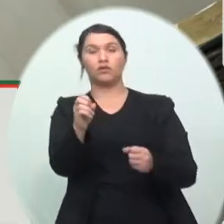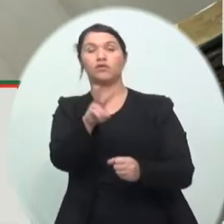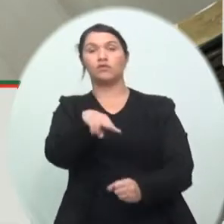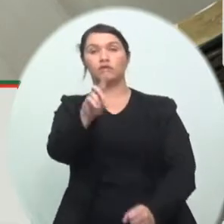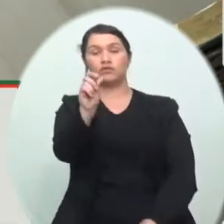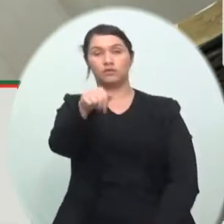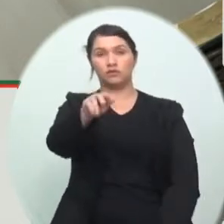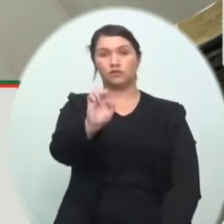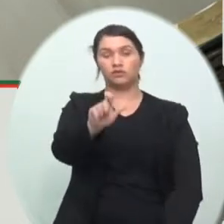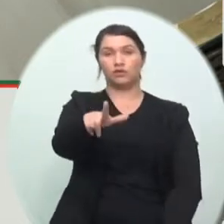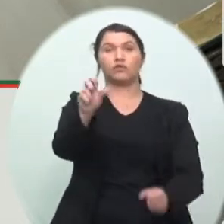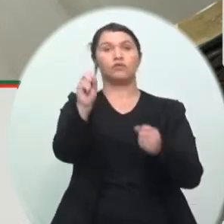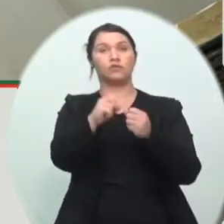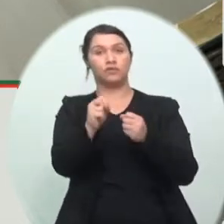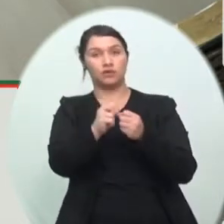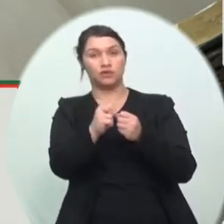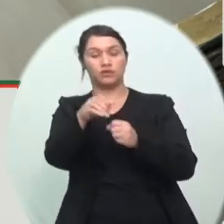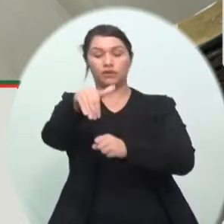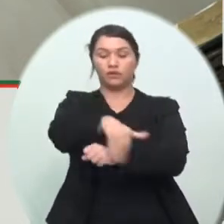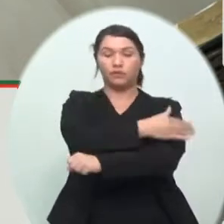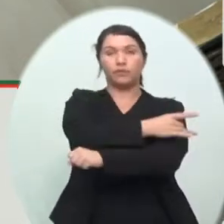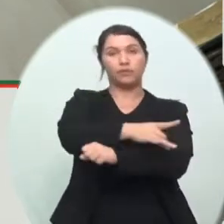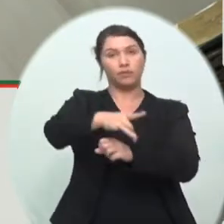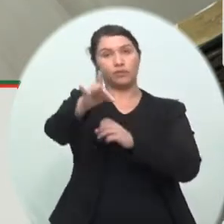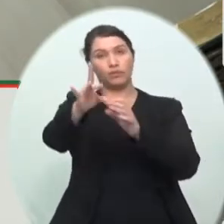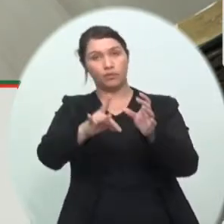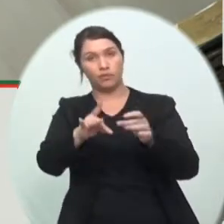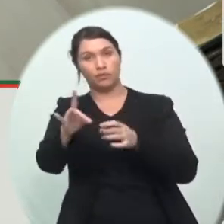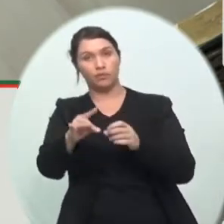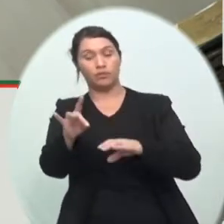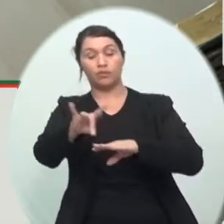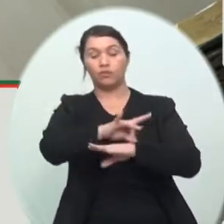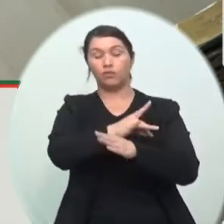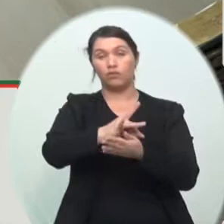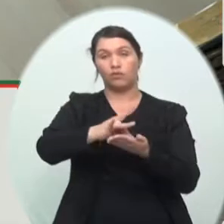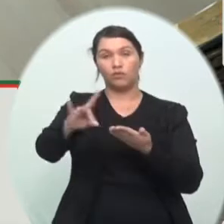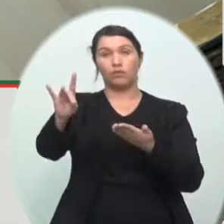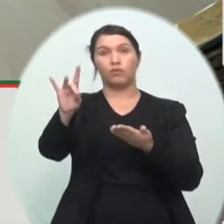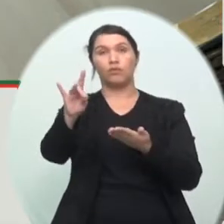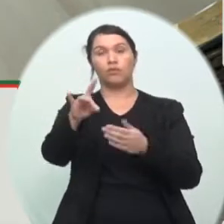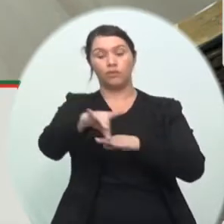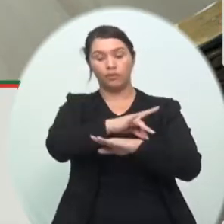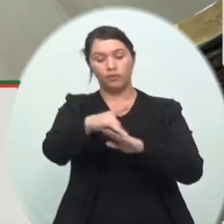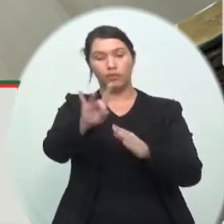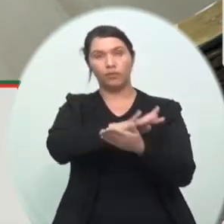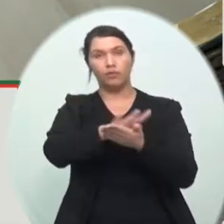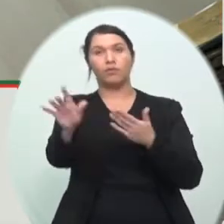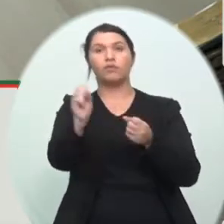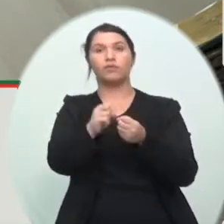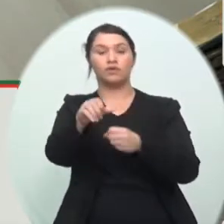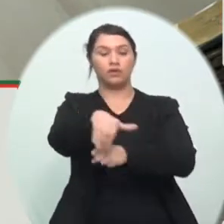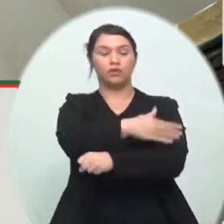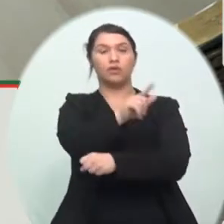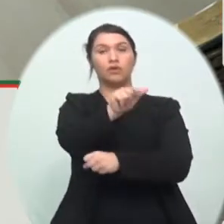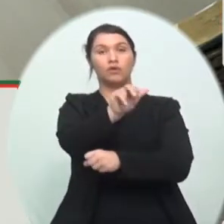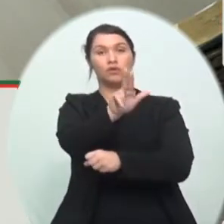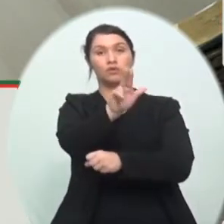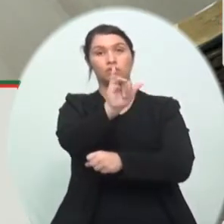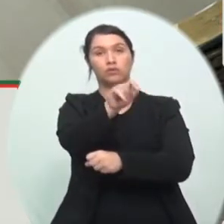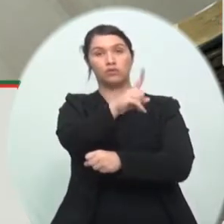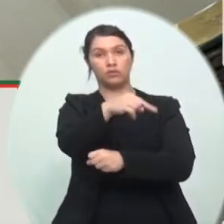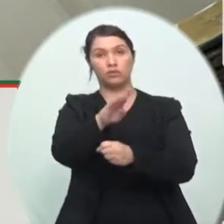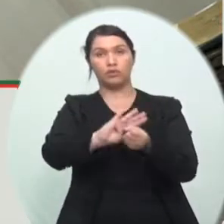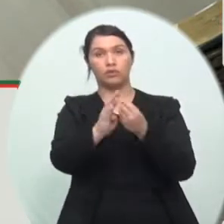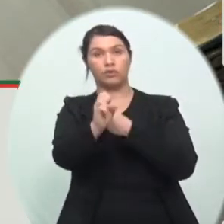Daniel Cipriano, assunto patrulhamento e posterior pavimentação no final da rua Luiz Ragazon, bairro